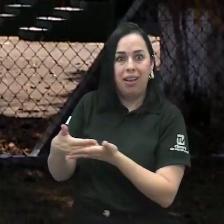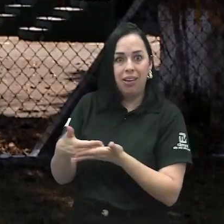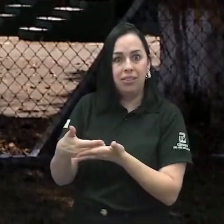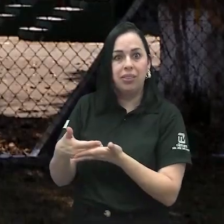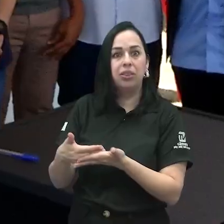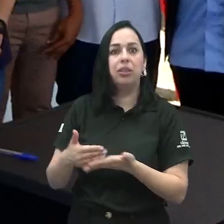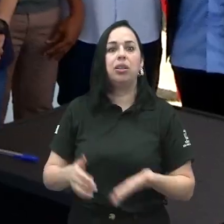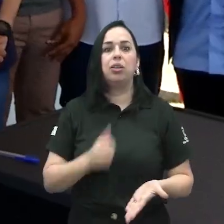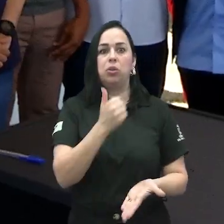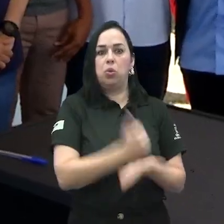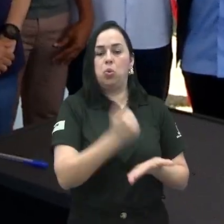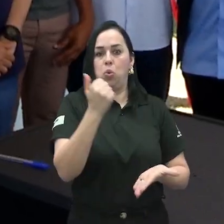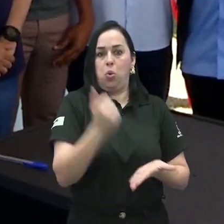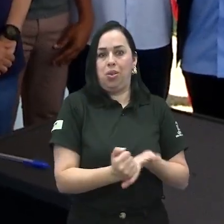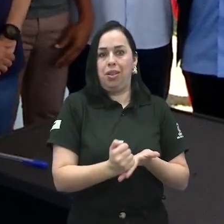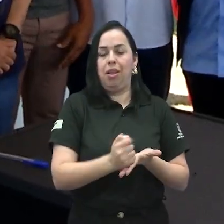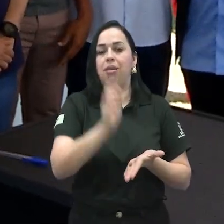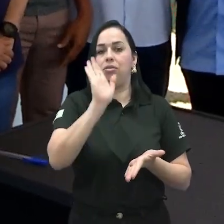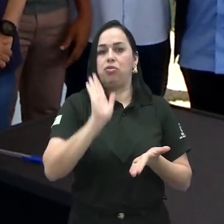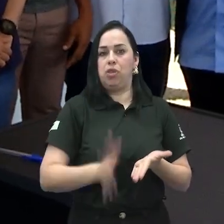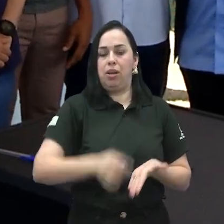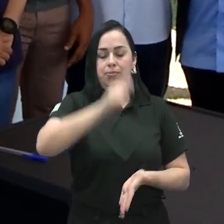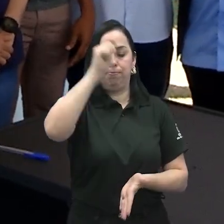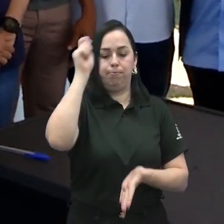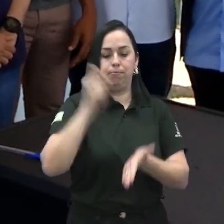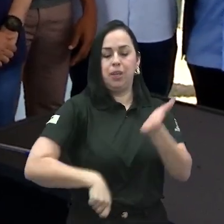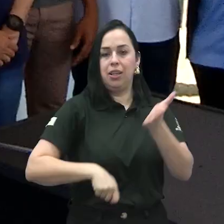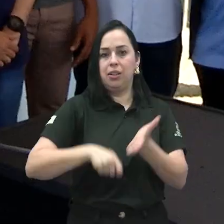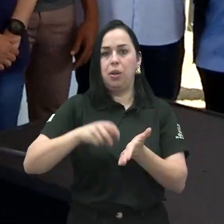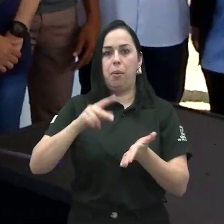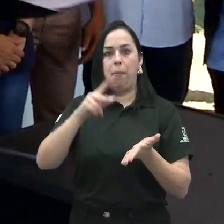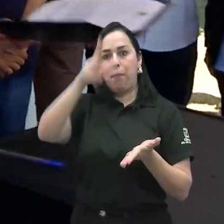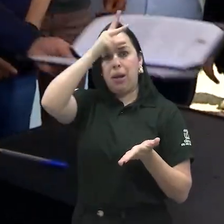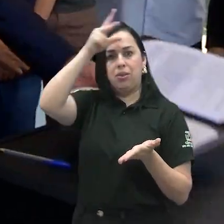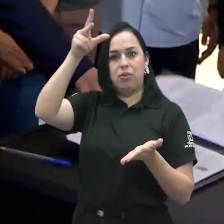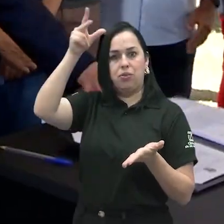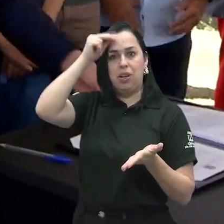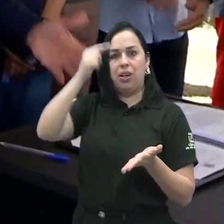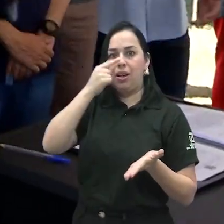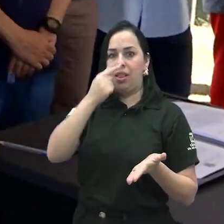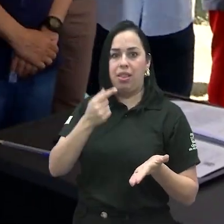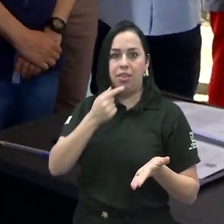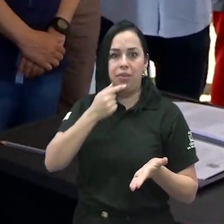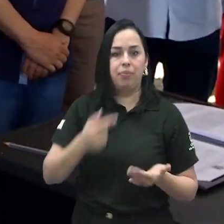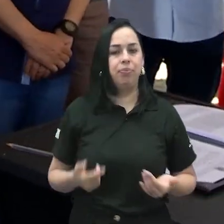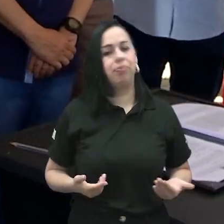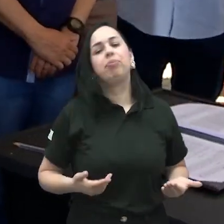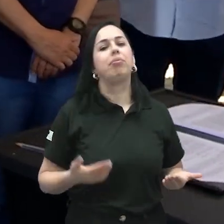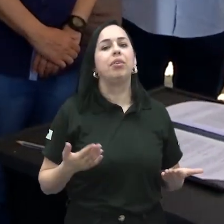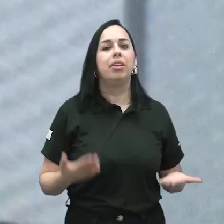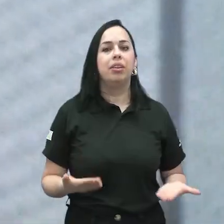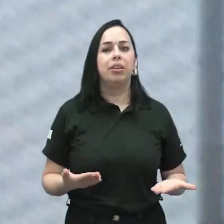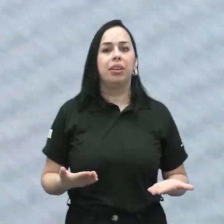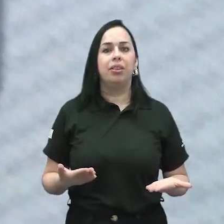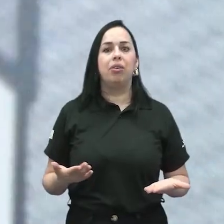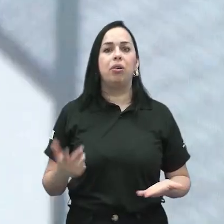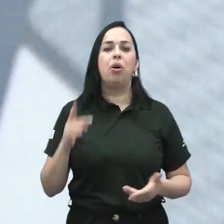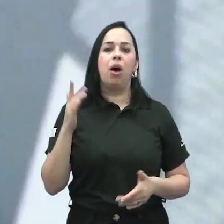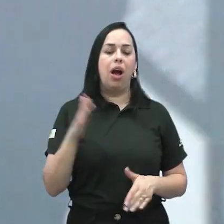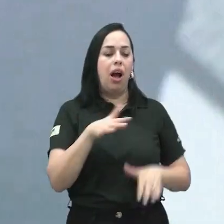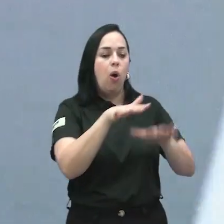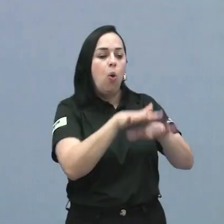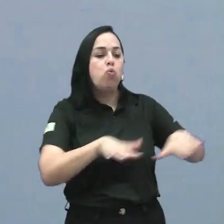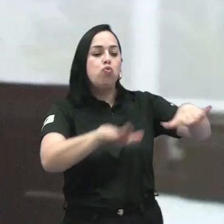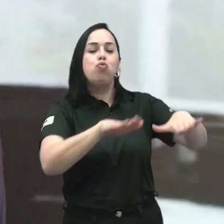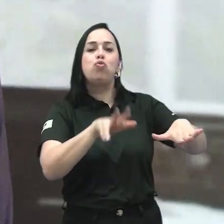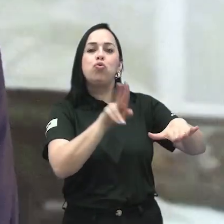dos Campos. O contrato para dar início à construção foi assinado pelo prefeito Anderson Farias. A gente tem um grande